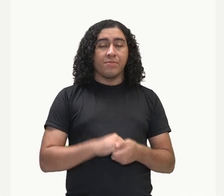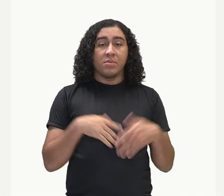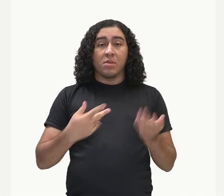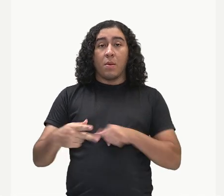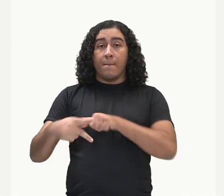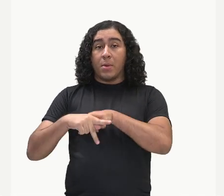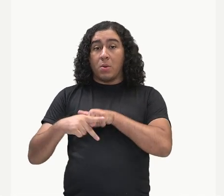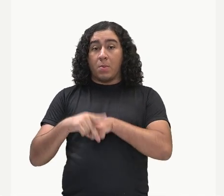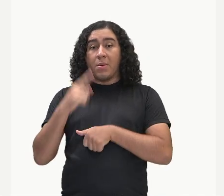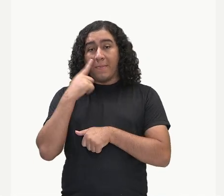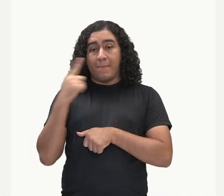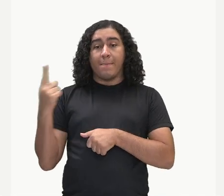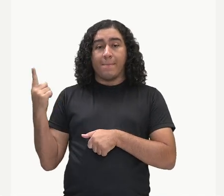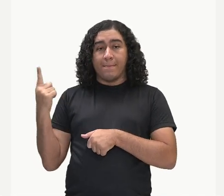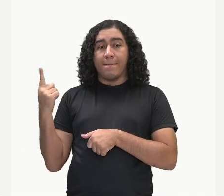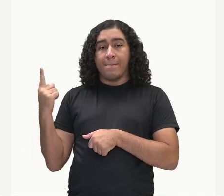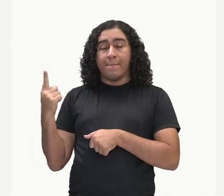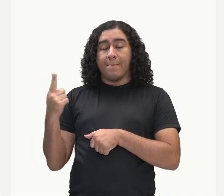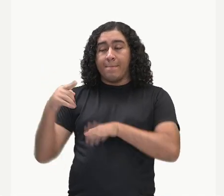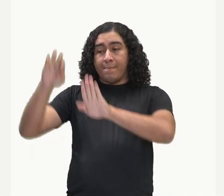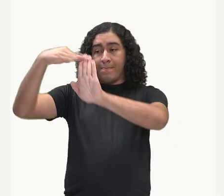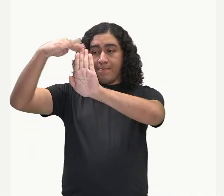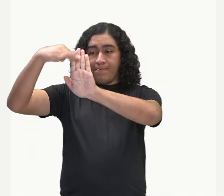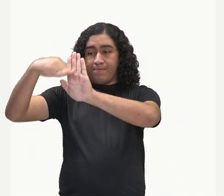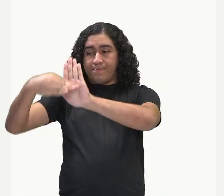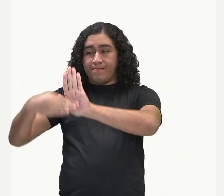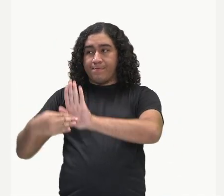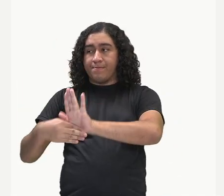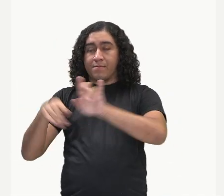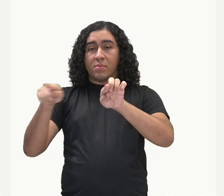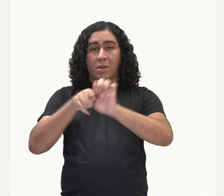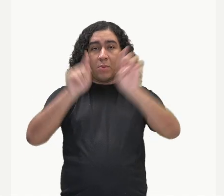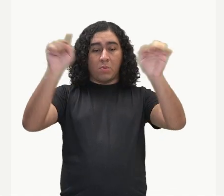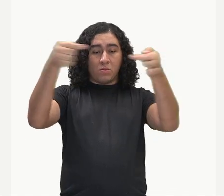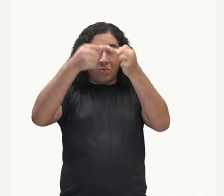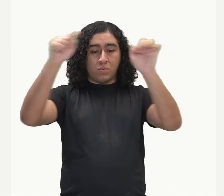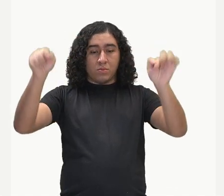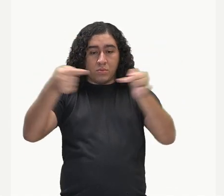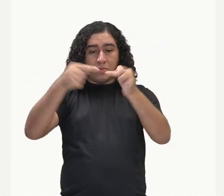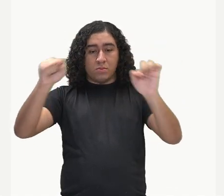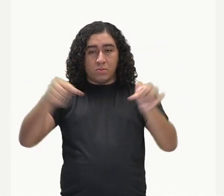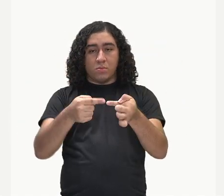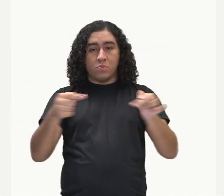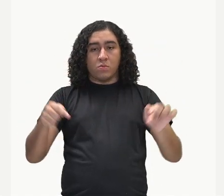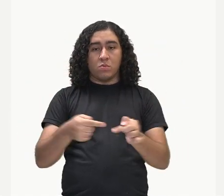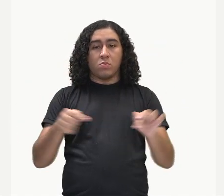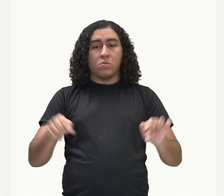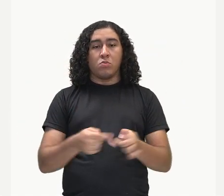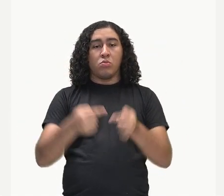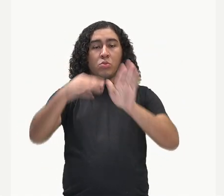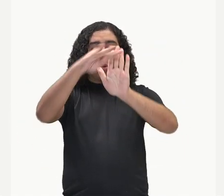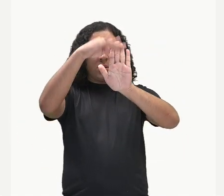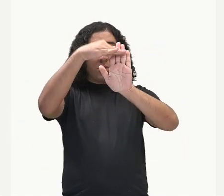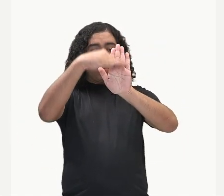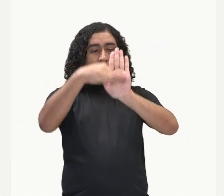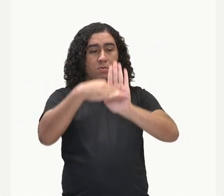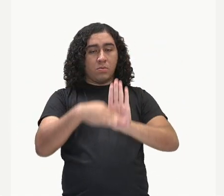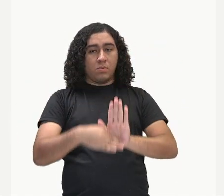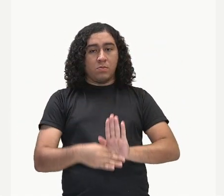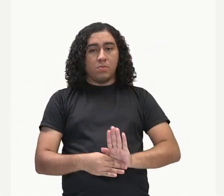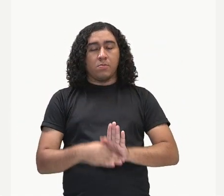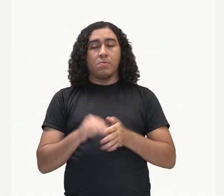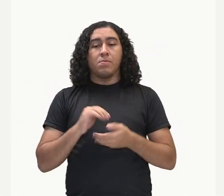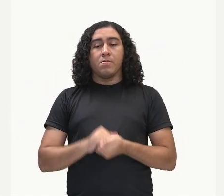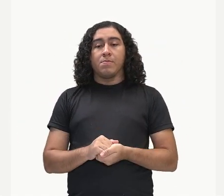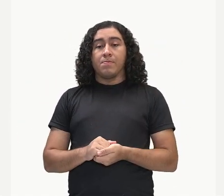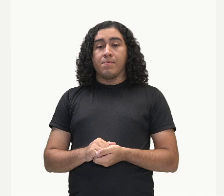I, you, he, she, it, we, you. E o seu correlato, pronome objeto, seria me, you, him,